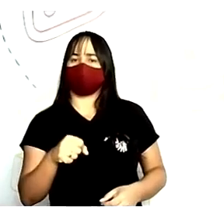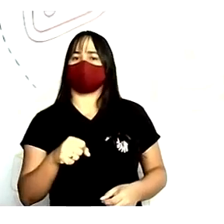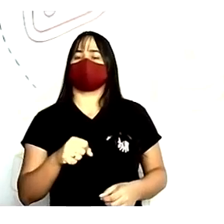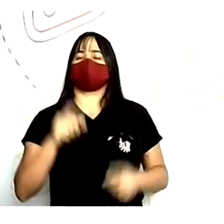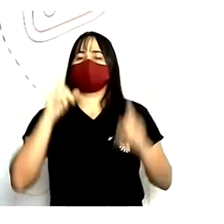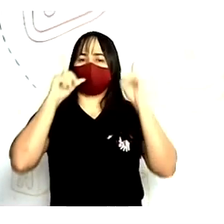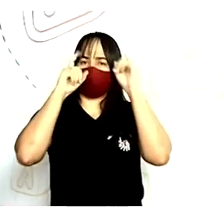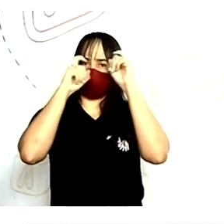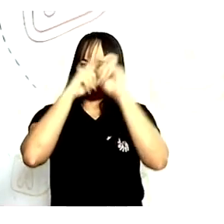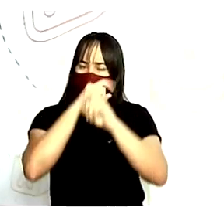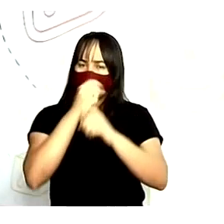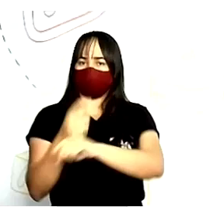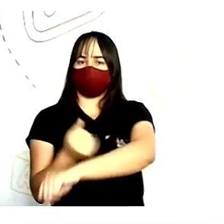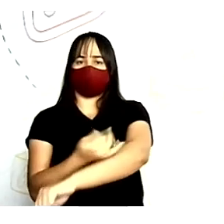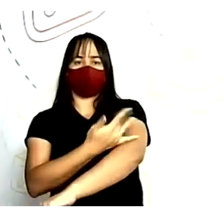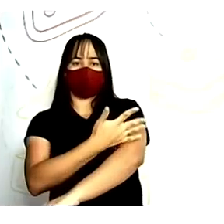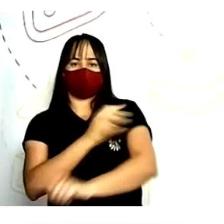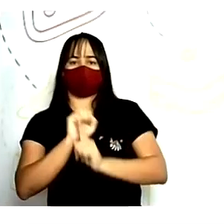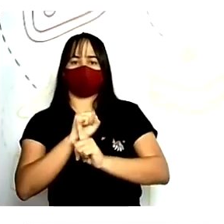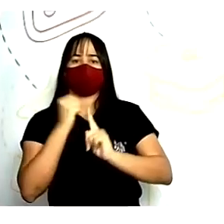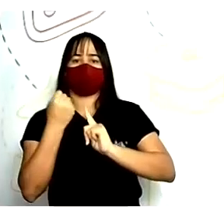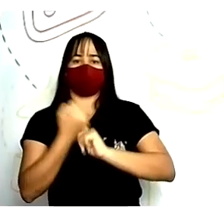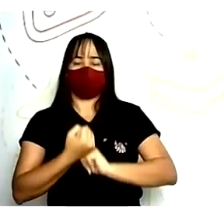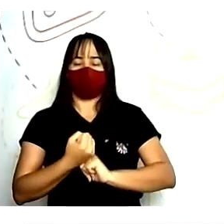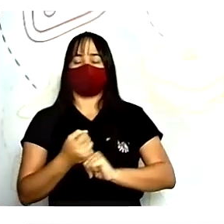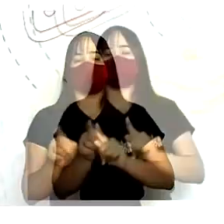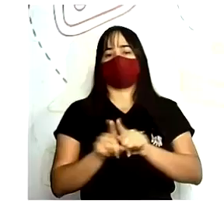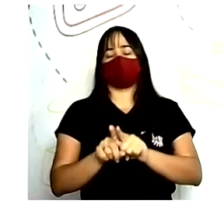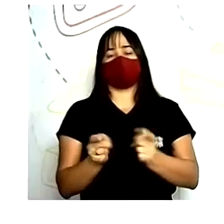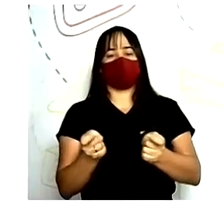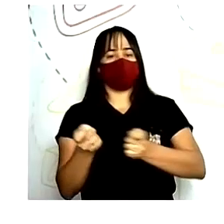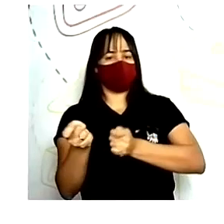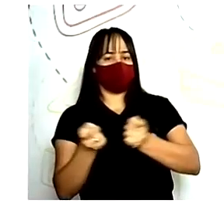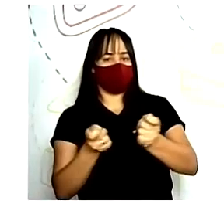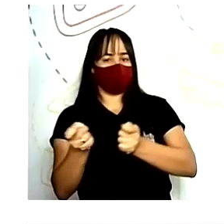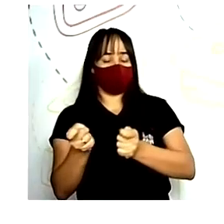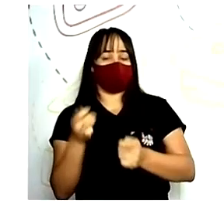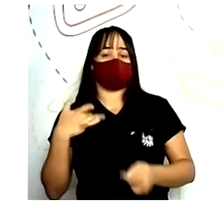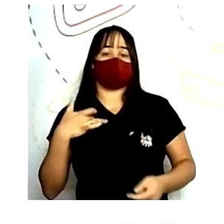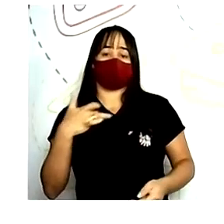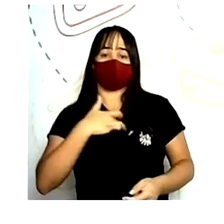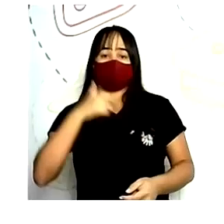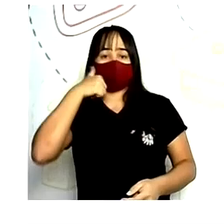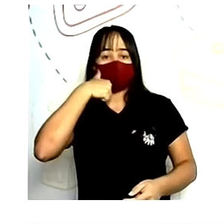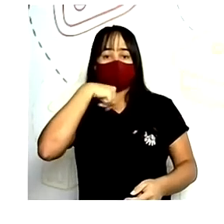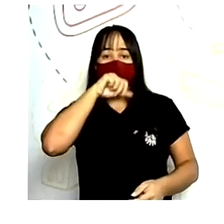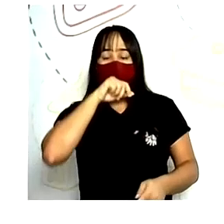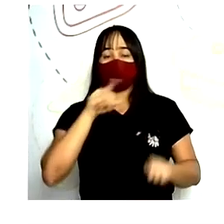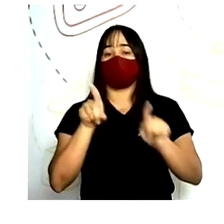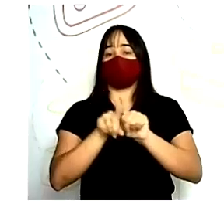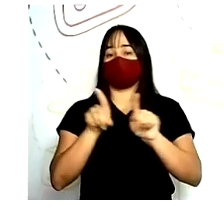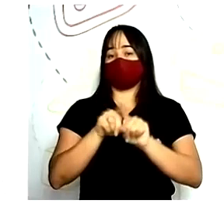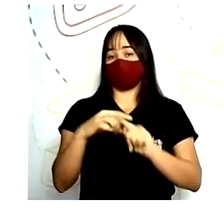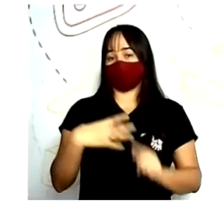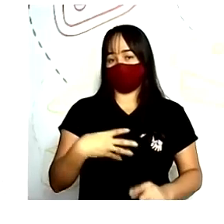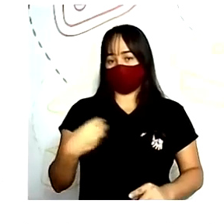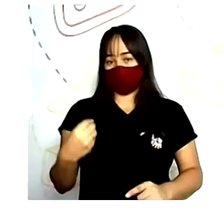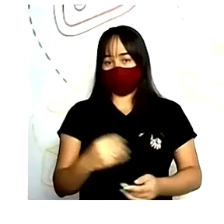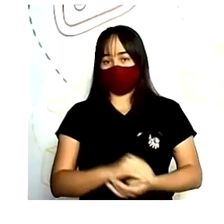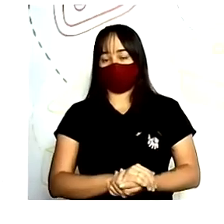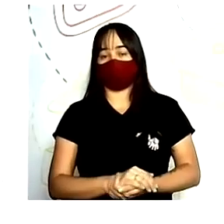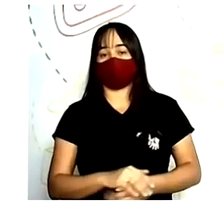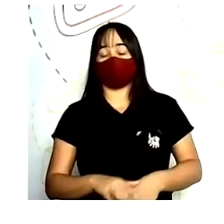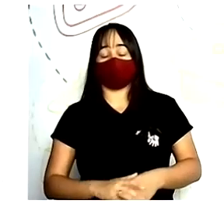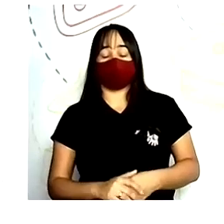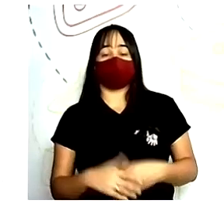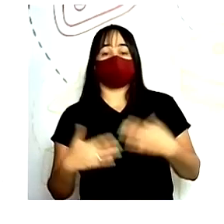emocionais, sociais e econômicas, tanto para a saúde da mãe como para a saúde do filho. A